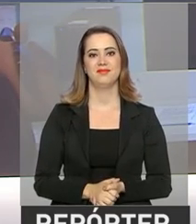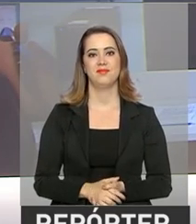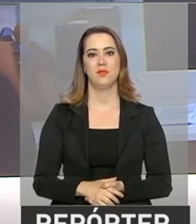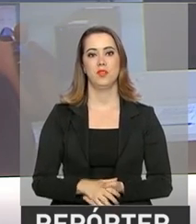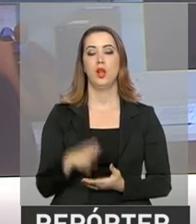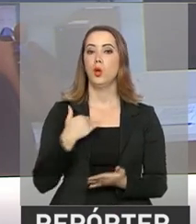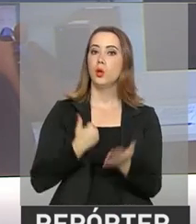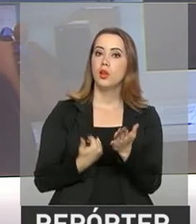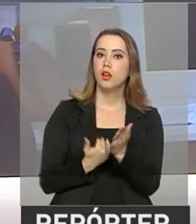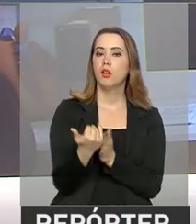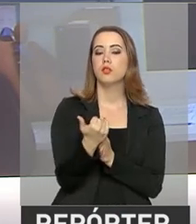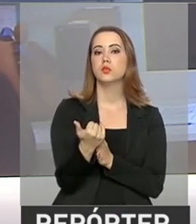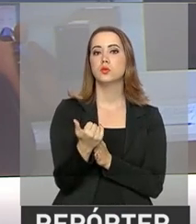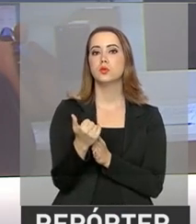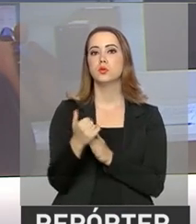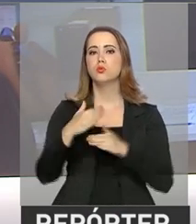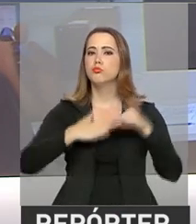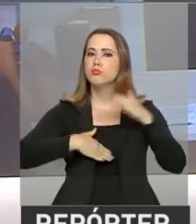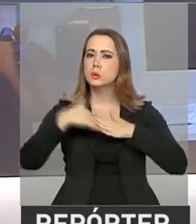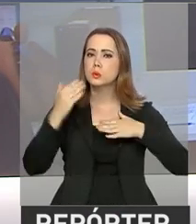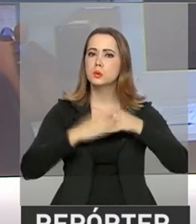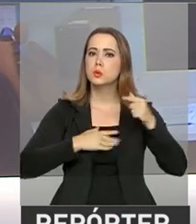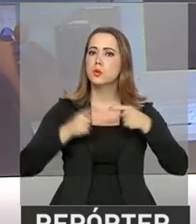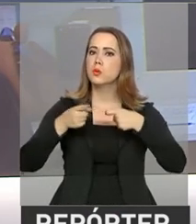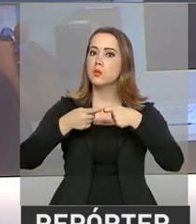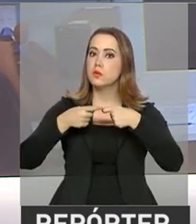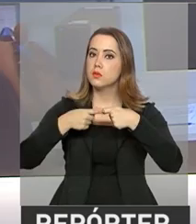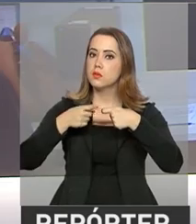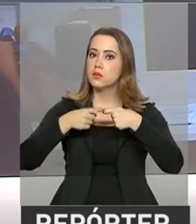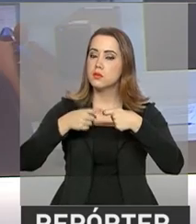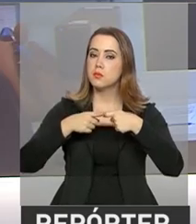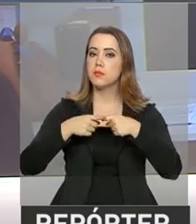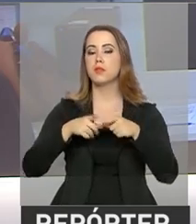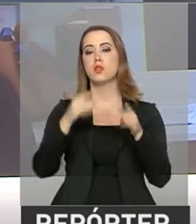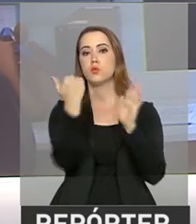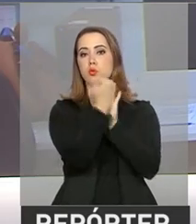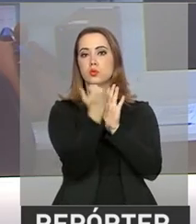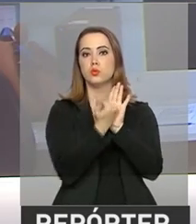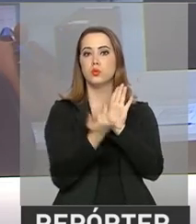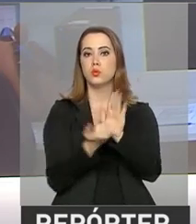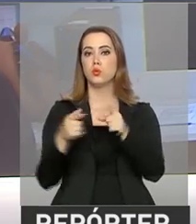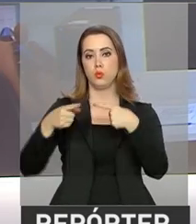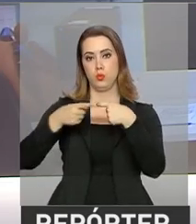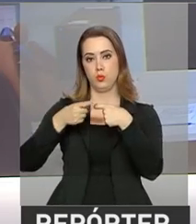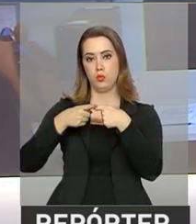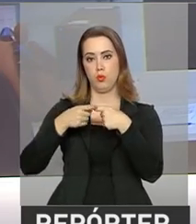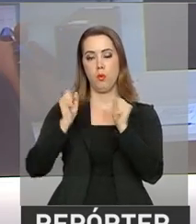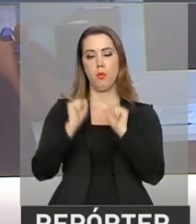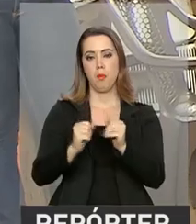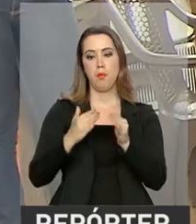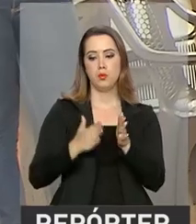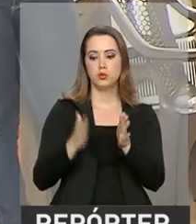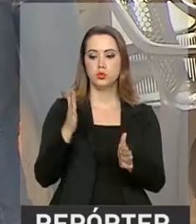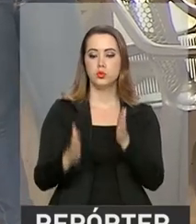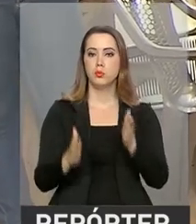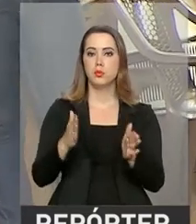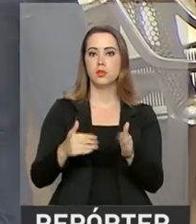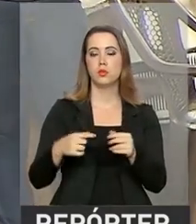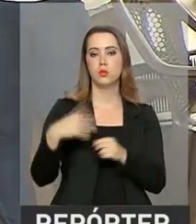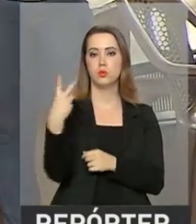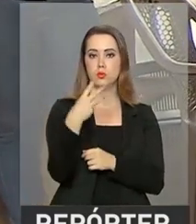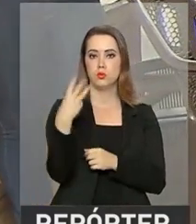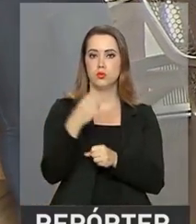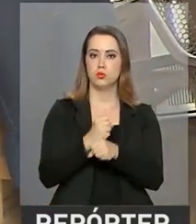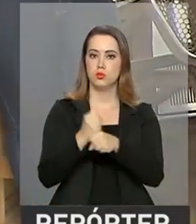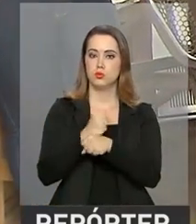de profissionais do Mais Médicos nos municípios atendidos pelo programa poderá ser prorrogada por mais 3 anos a medida provisória que